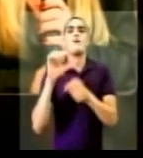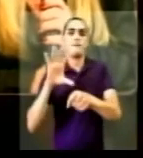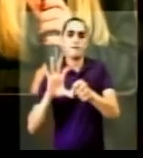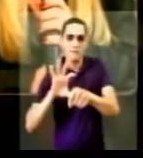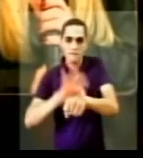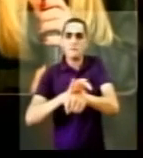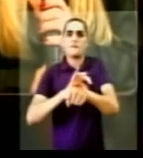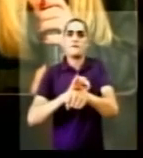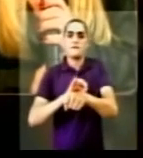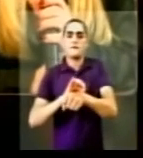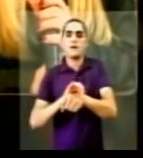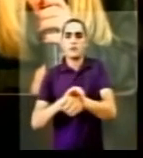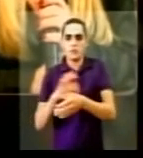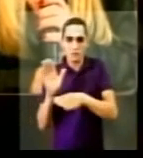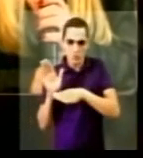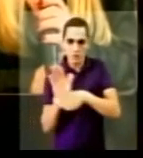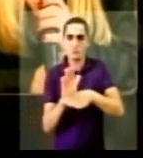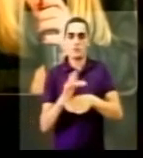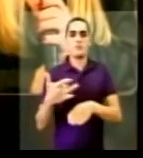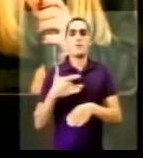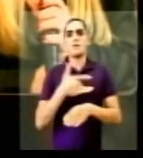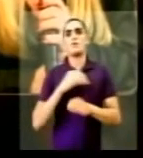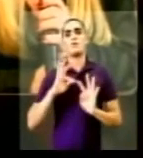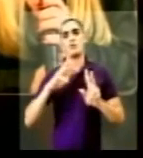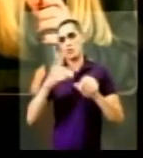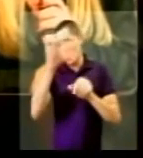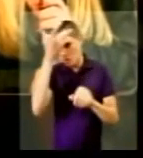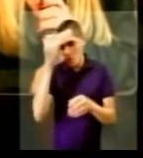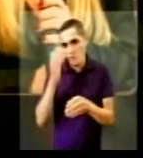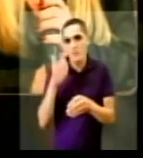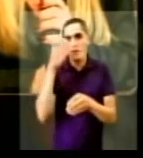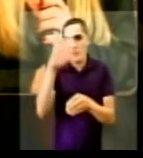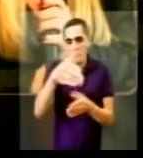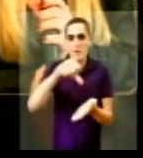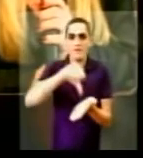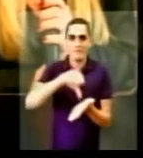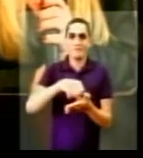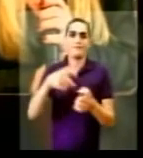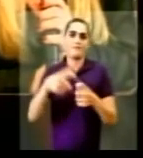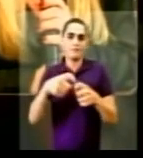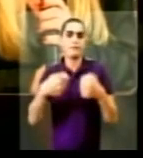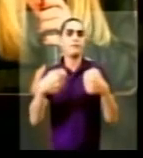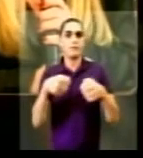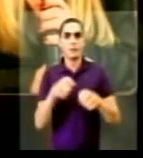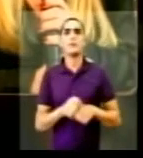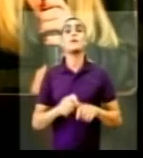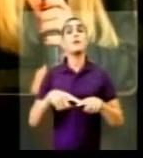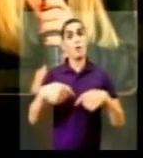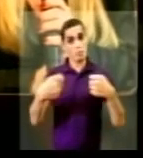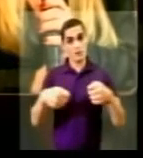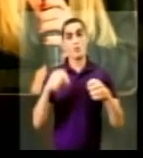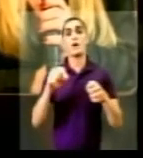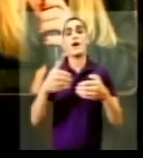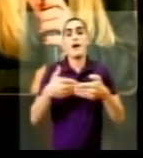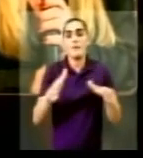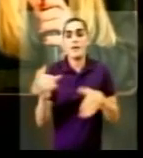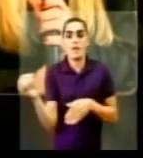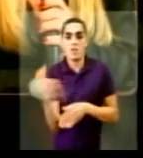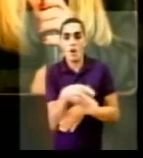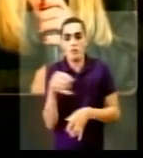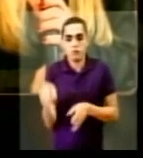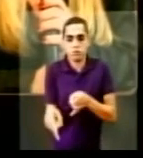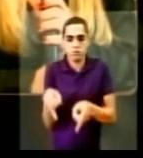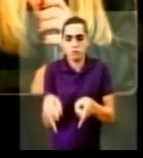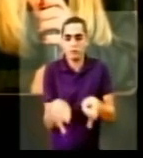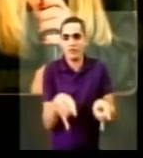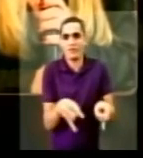que procurarem. E, nesse momento, com essa taxa de 70%, viu-se a necessidade de ampliação de leitos, tanto de enfermaria quanto